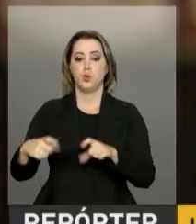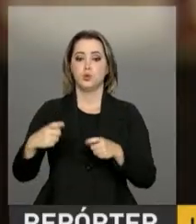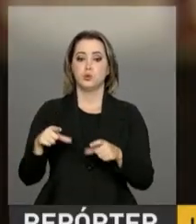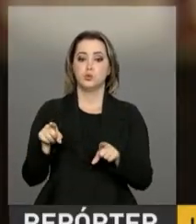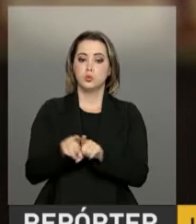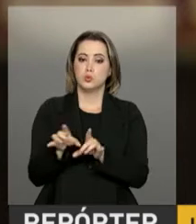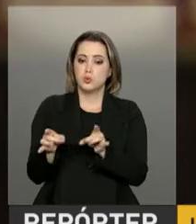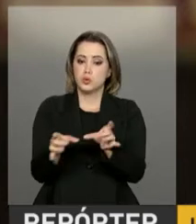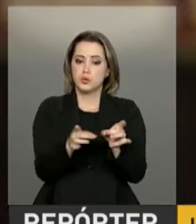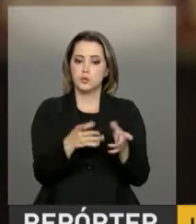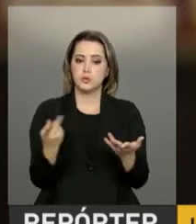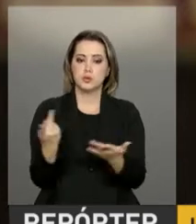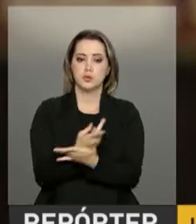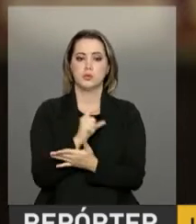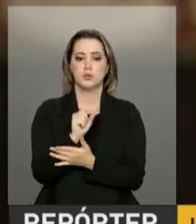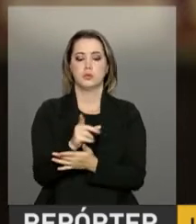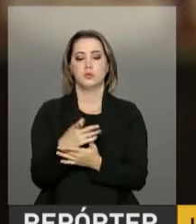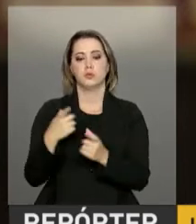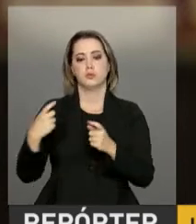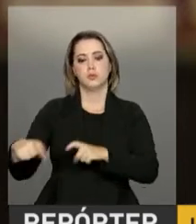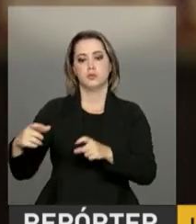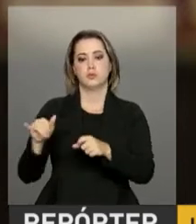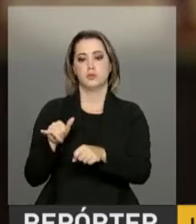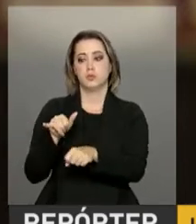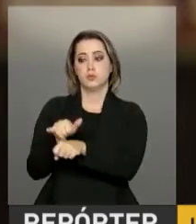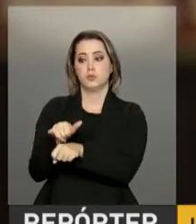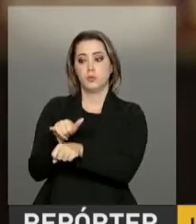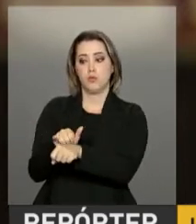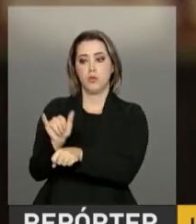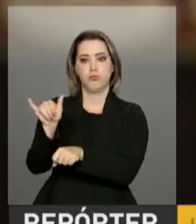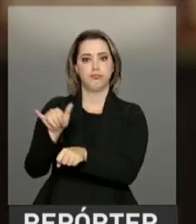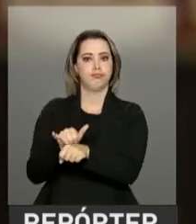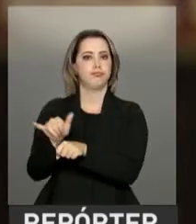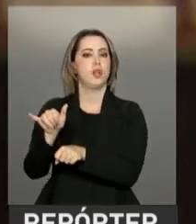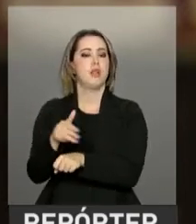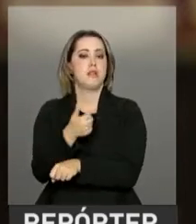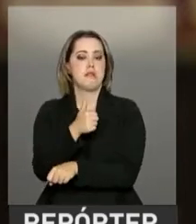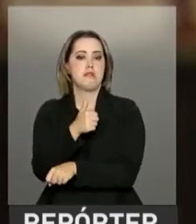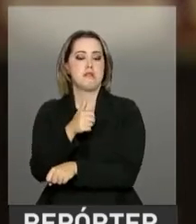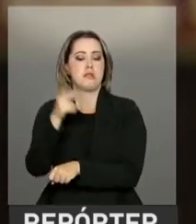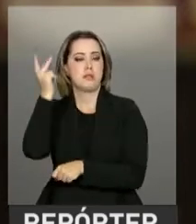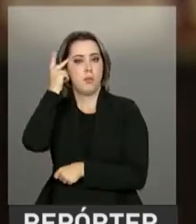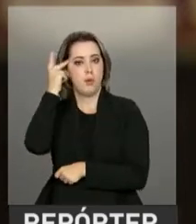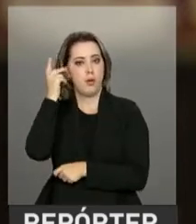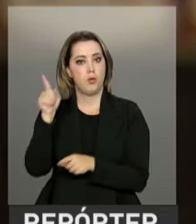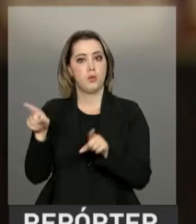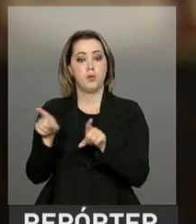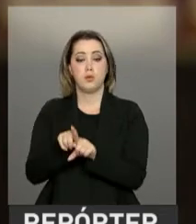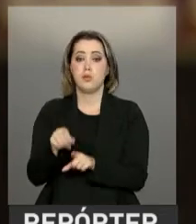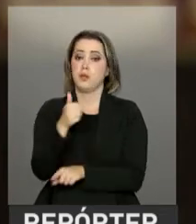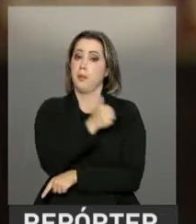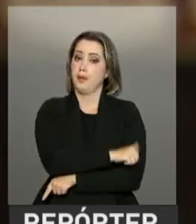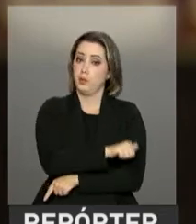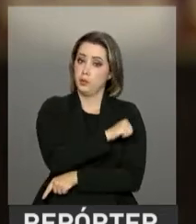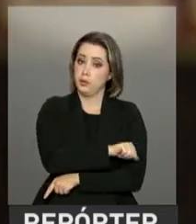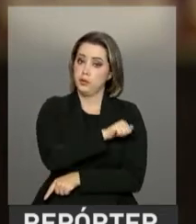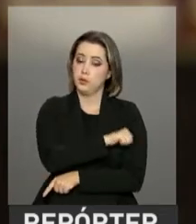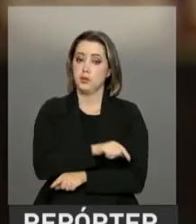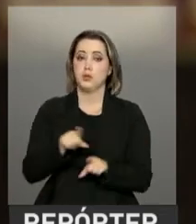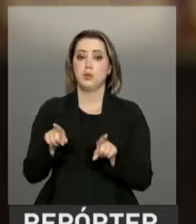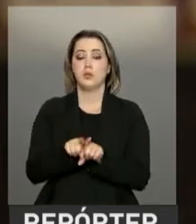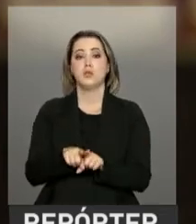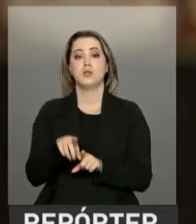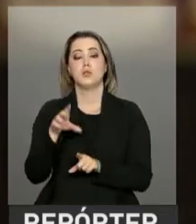as exportações realizadas a partir dos aeroportos de Viracopos e Guarulhos, no estado de São Paulo, do Galeão, no Rio de Janeiro,